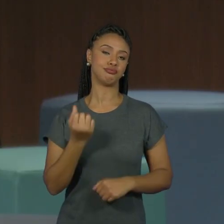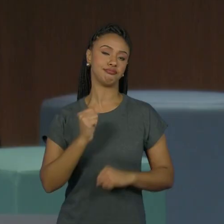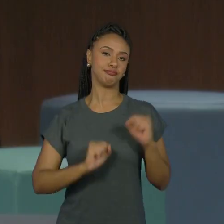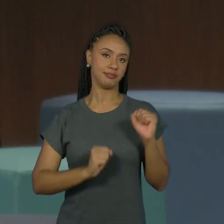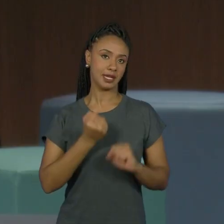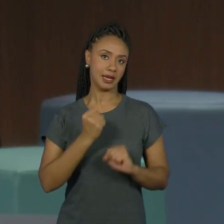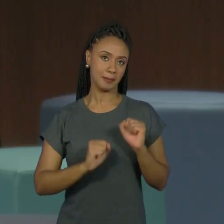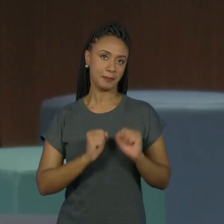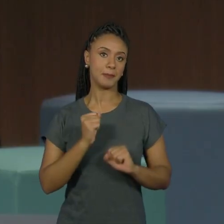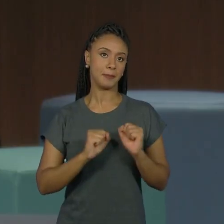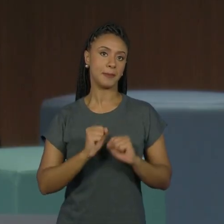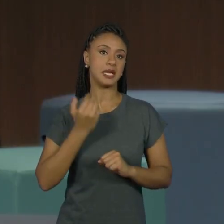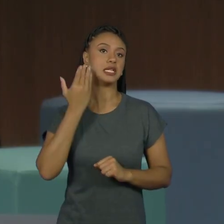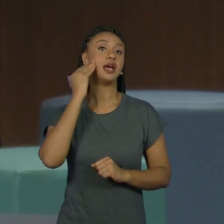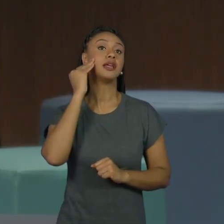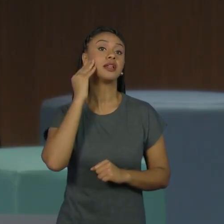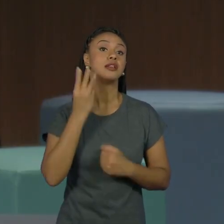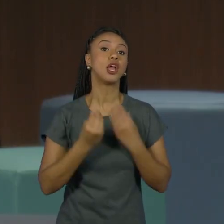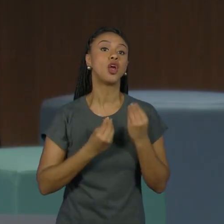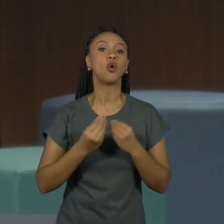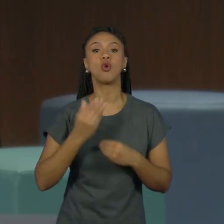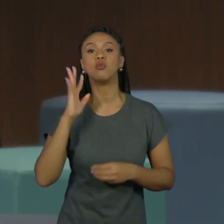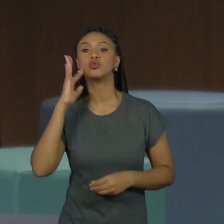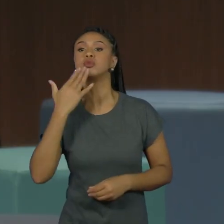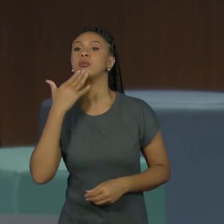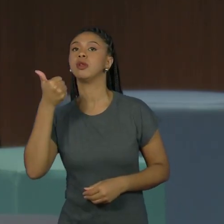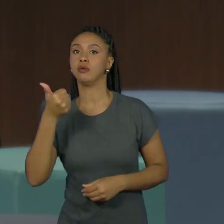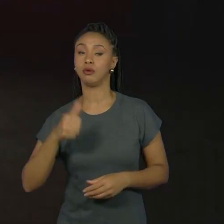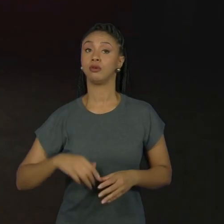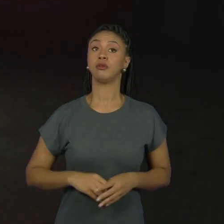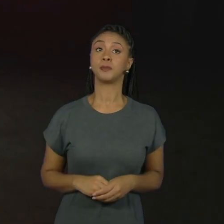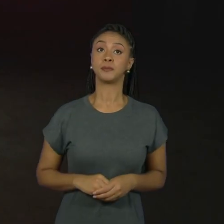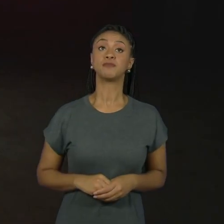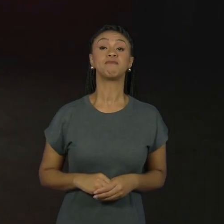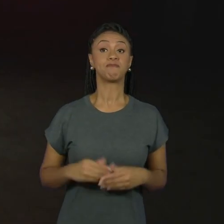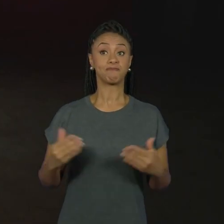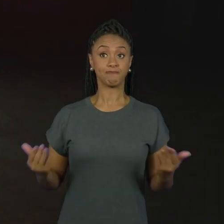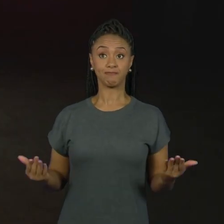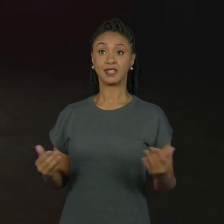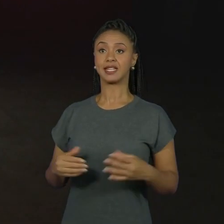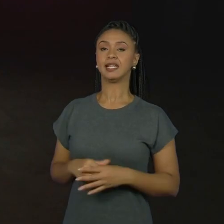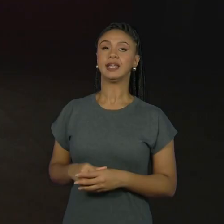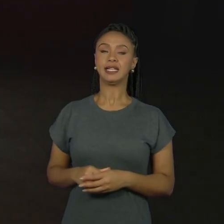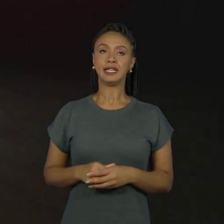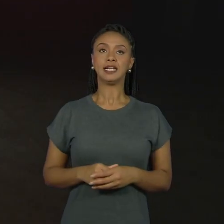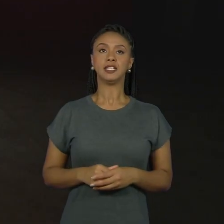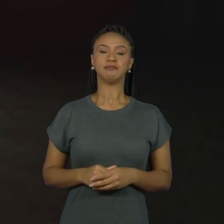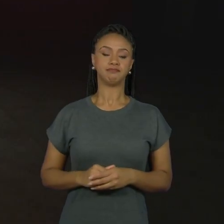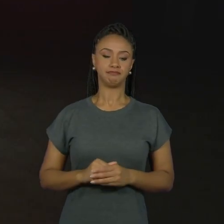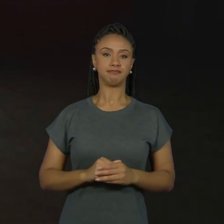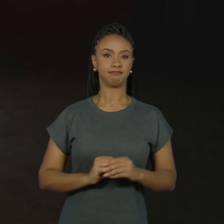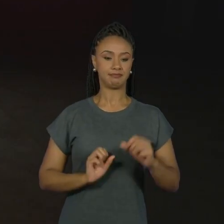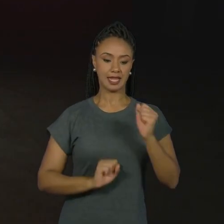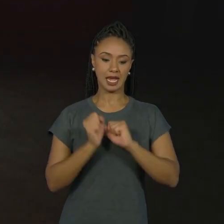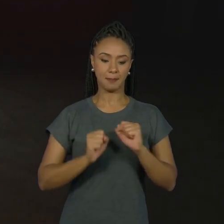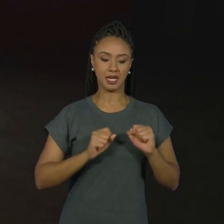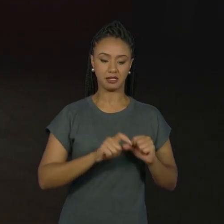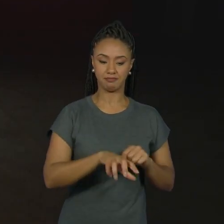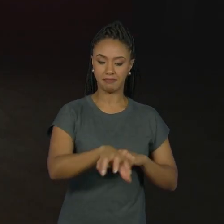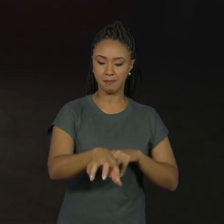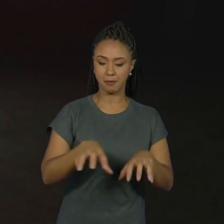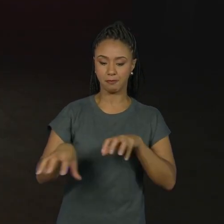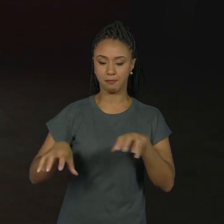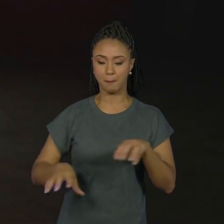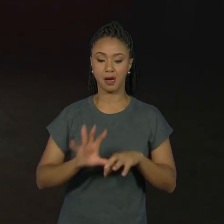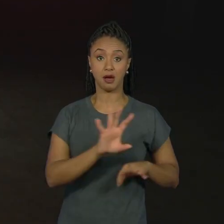organização entender qual seria a melhor solução para ela. Dentro da arquitetura corporativa, a gente tem alguns paradigmas.